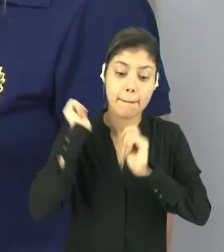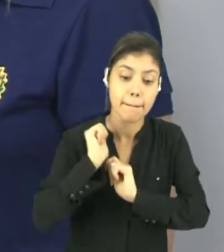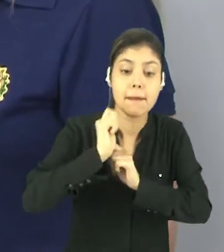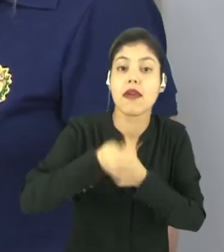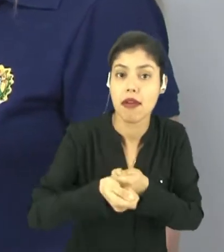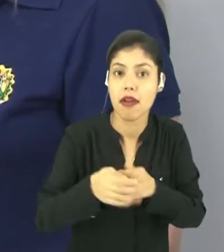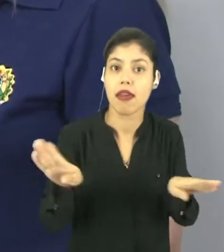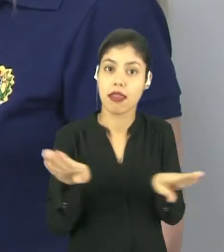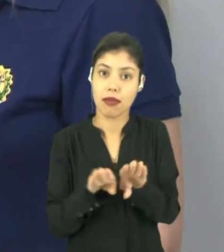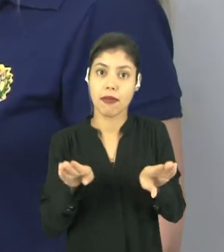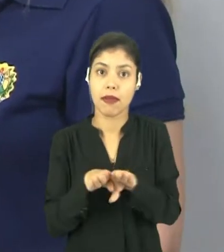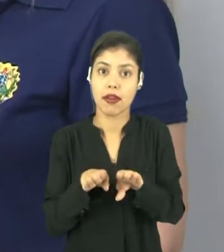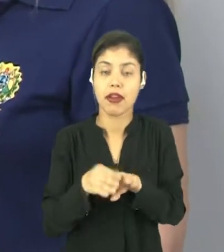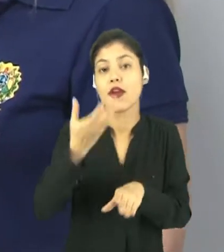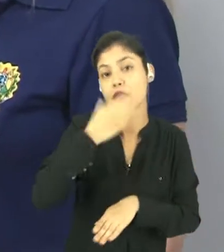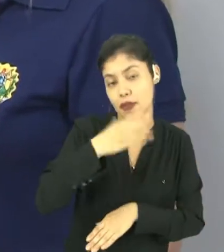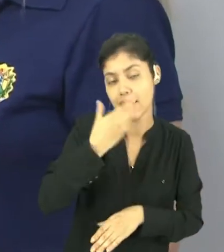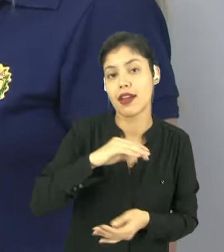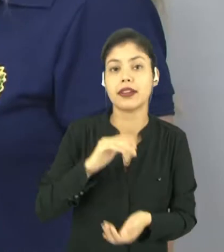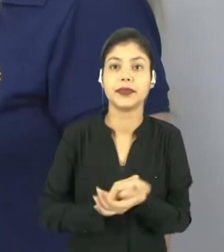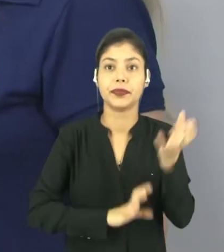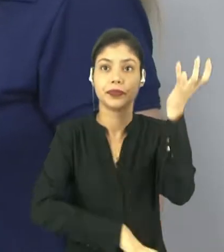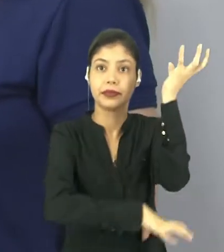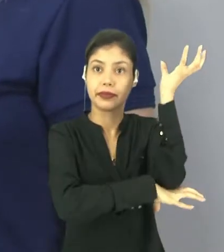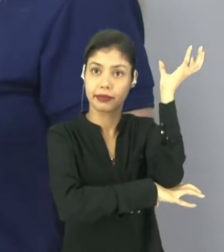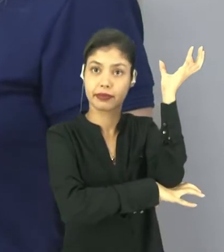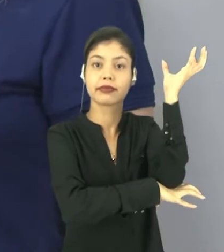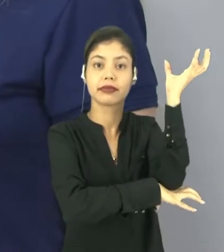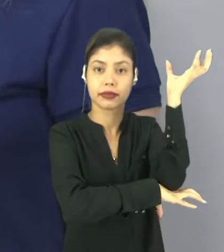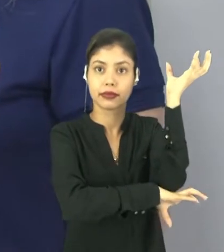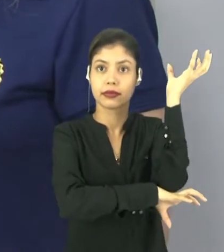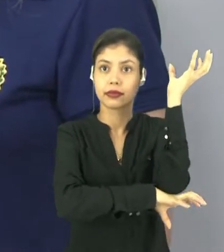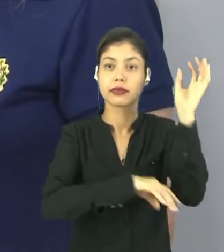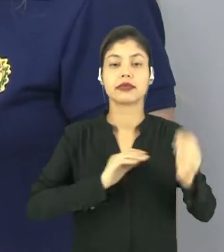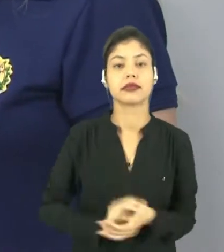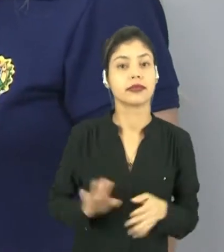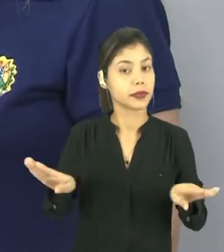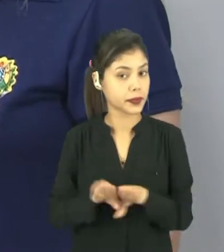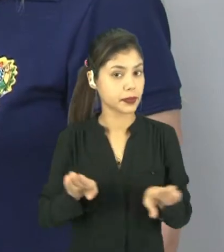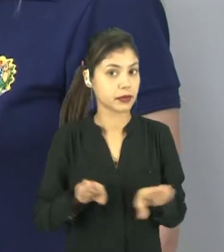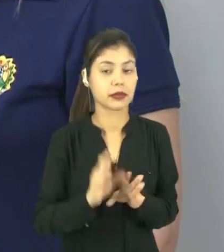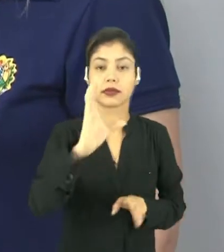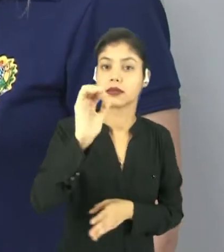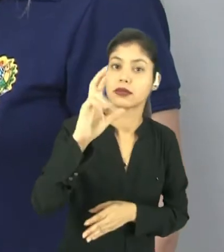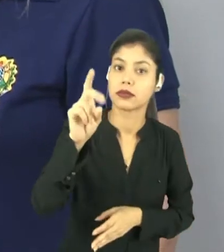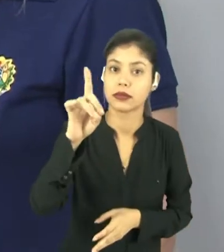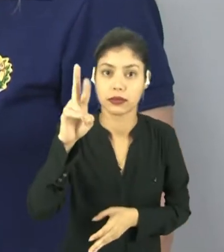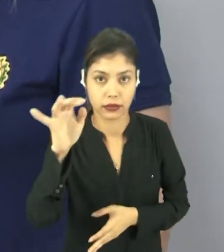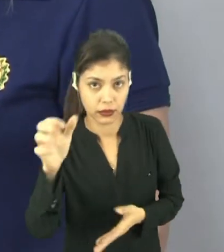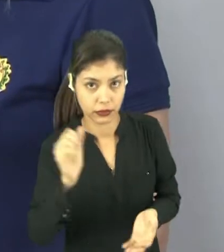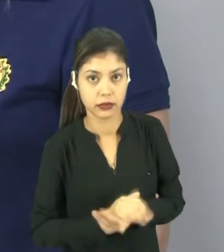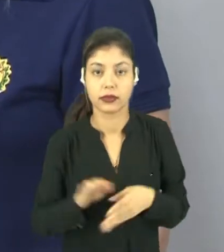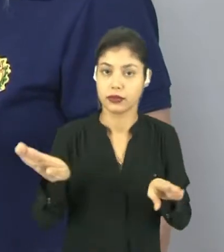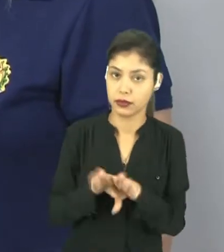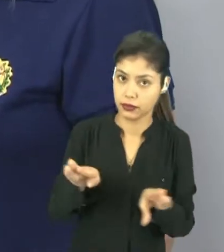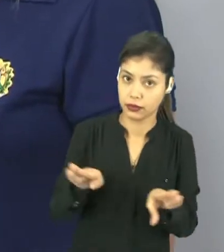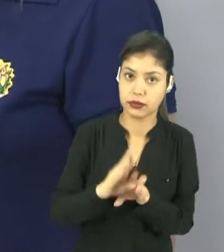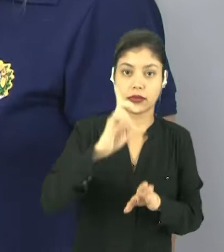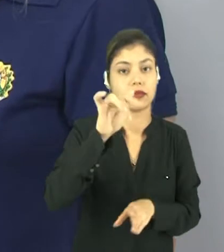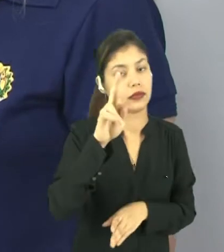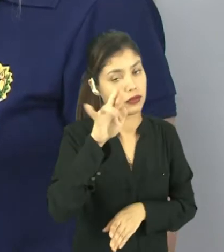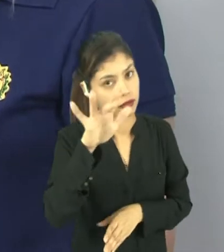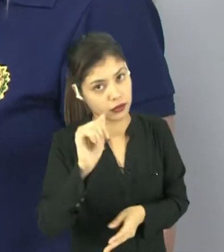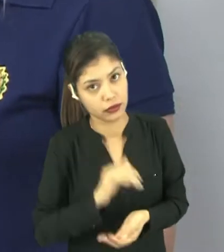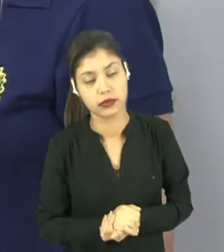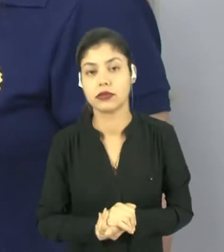da coleta de frutos e raízes. Eles eram caçadores e coletores.